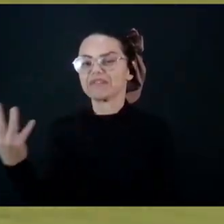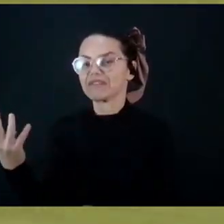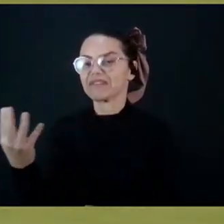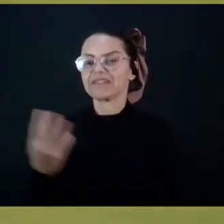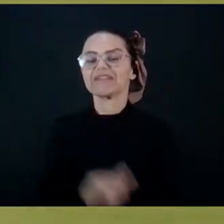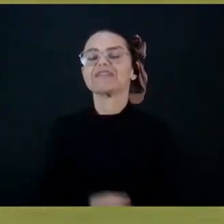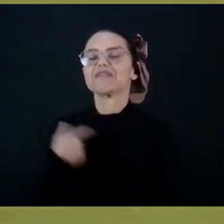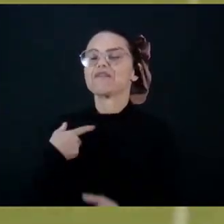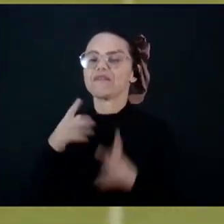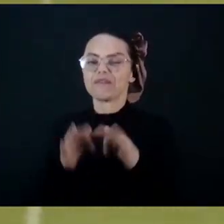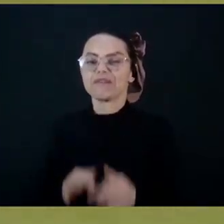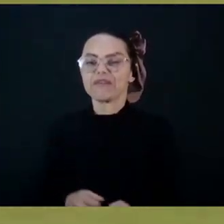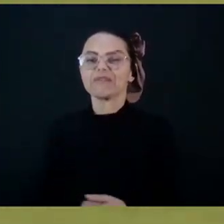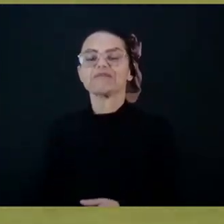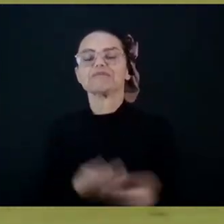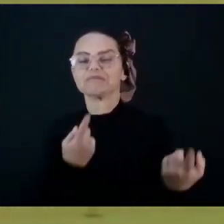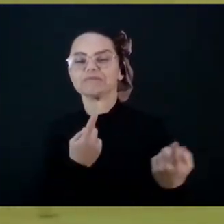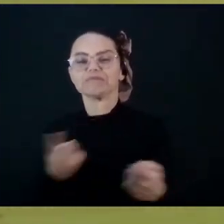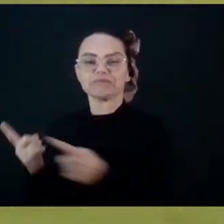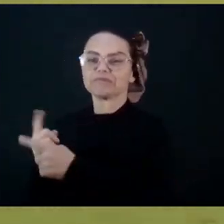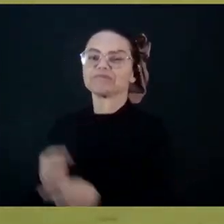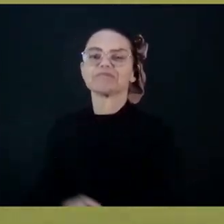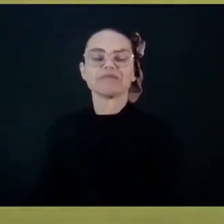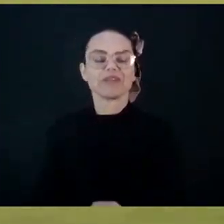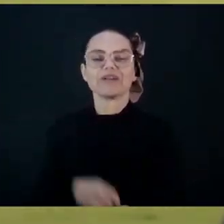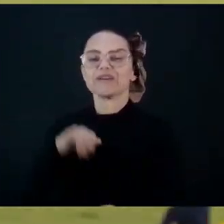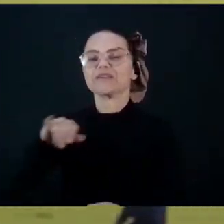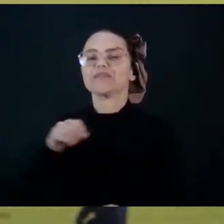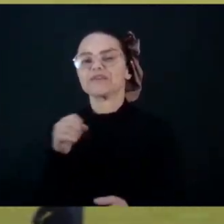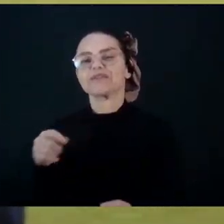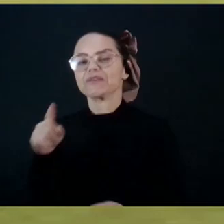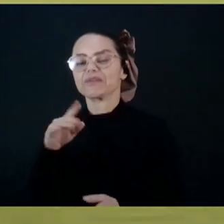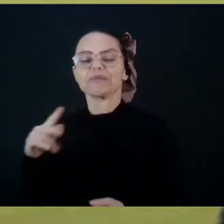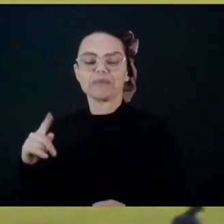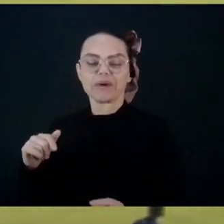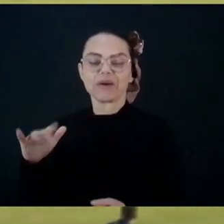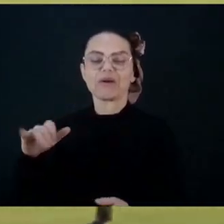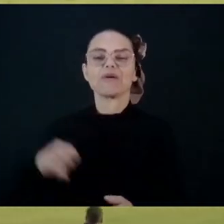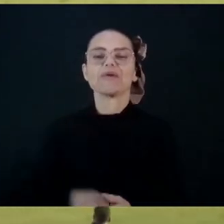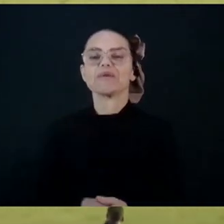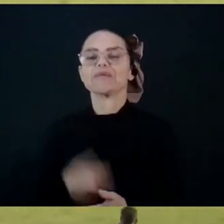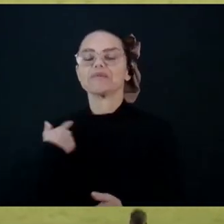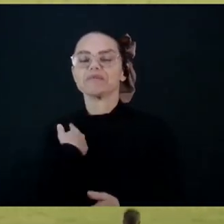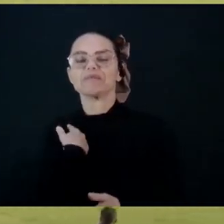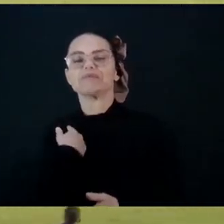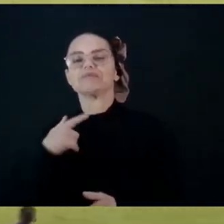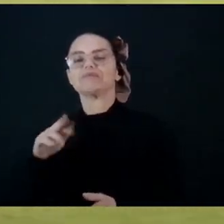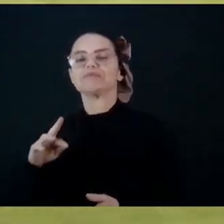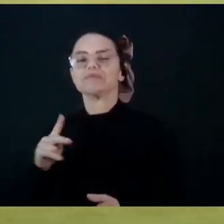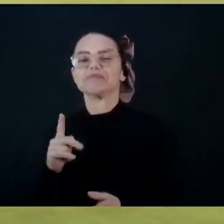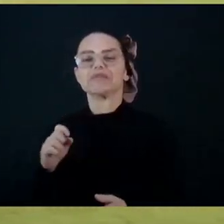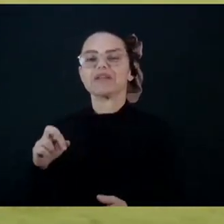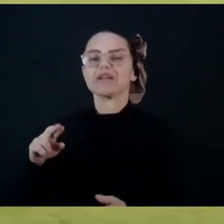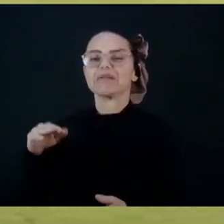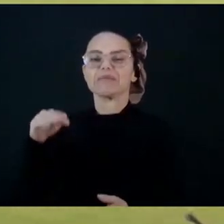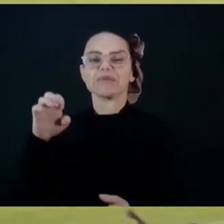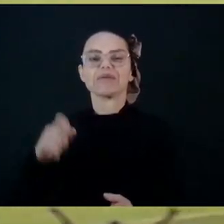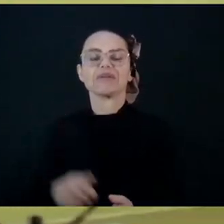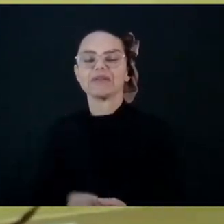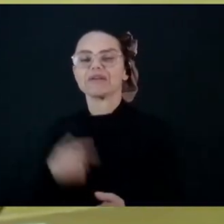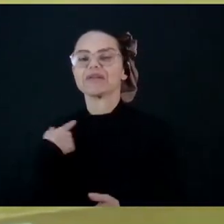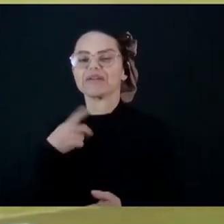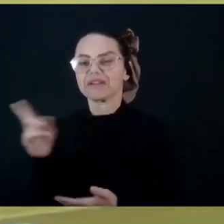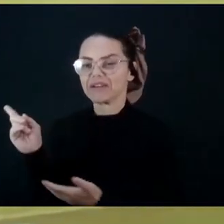final, contra-ataque puxado por João Paulo, que deu a assistência para Guilherme Cachoeira soltar a canhota